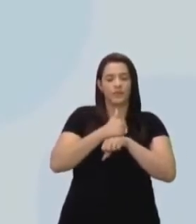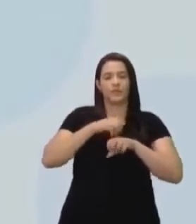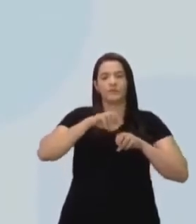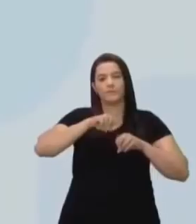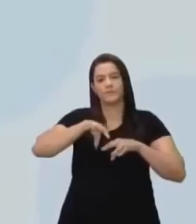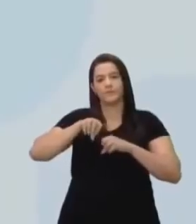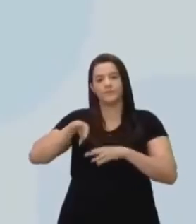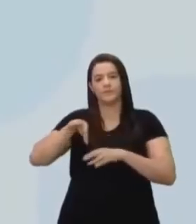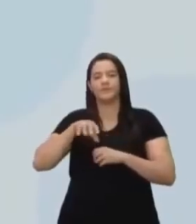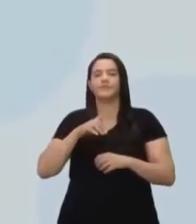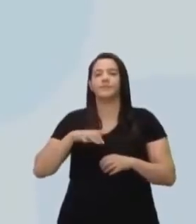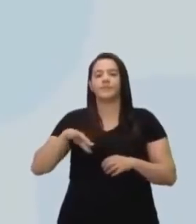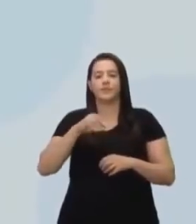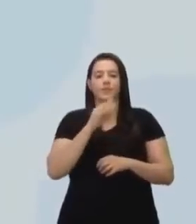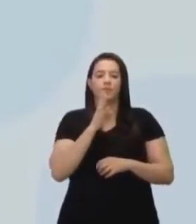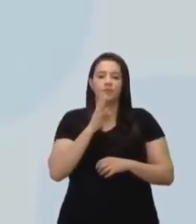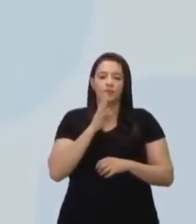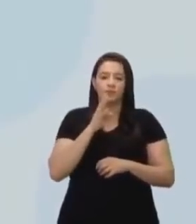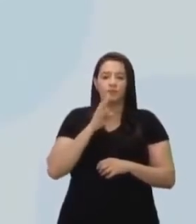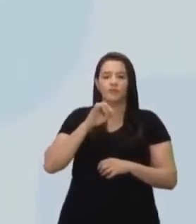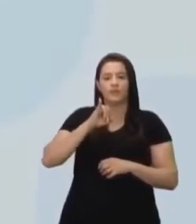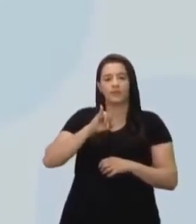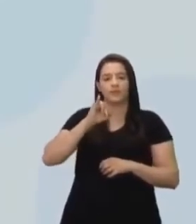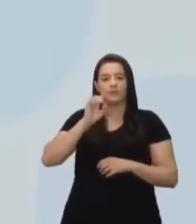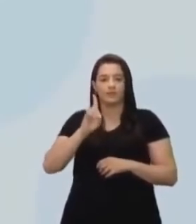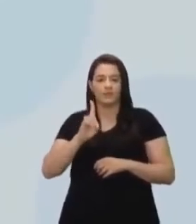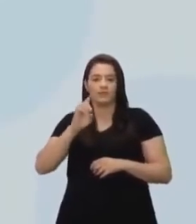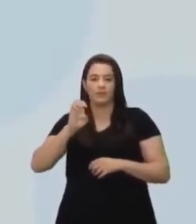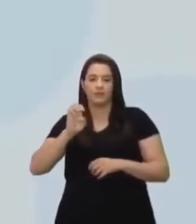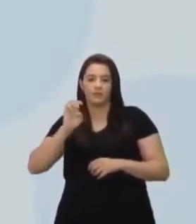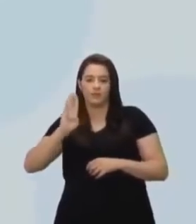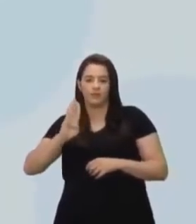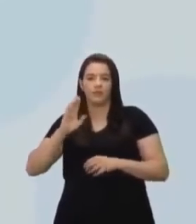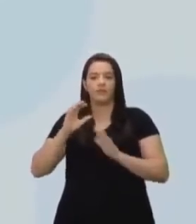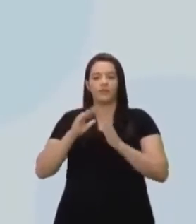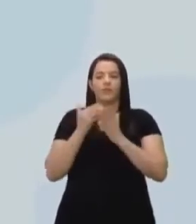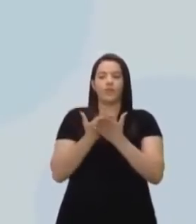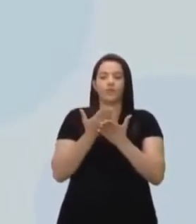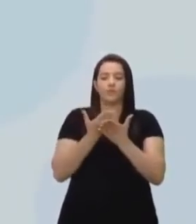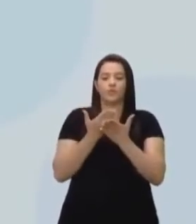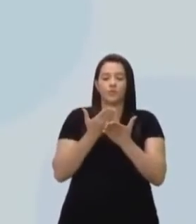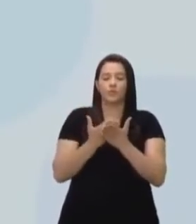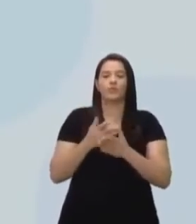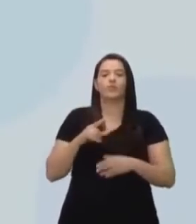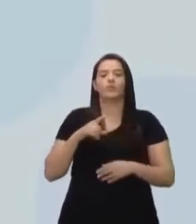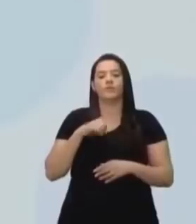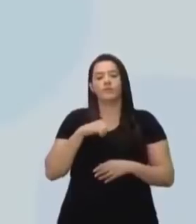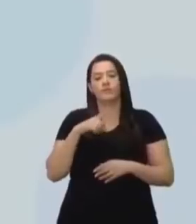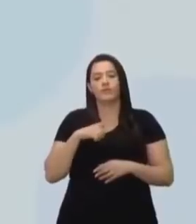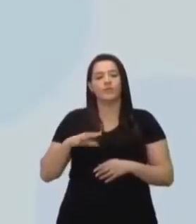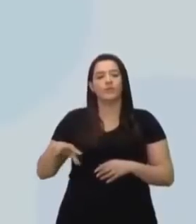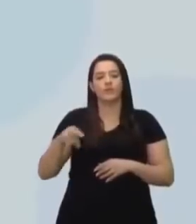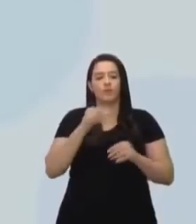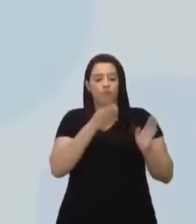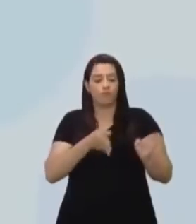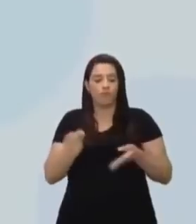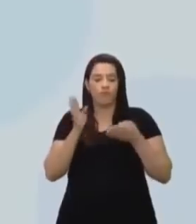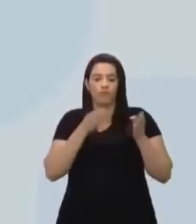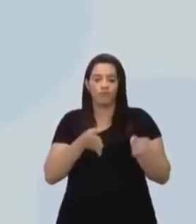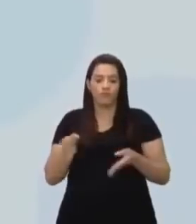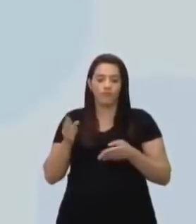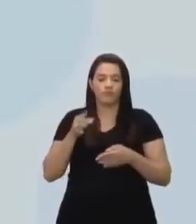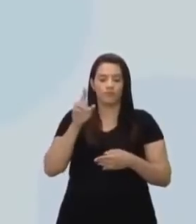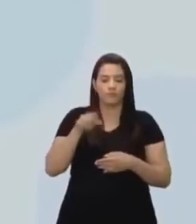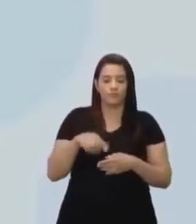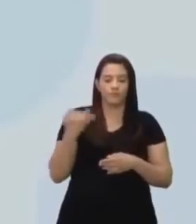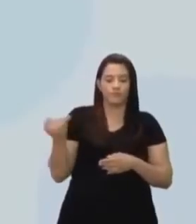educação, conhecemos, né, o histórico de IDEB da minha escola, né, em relação à proficiência, em relação a fluxo. É importante